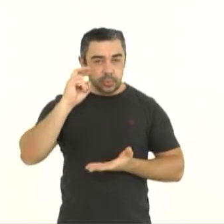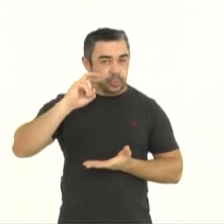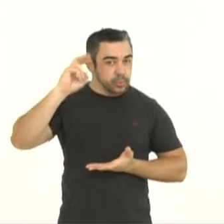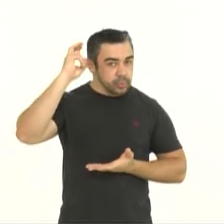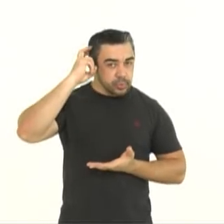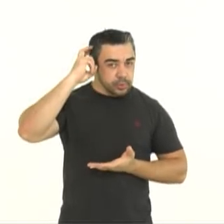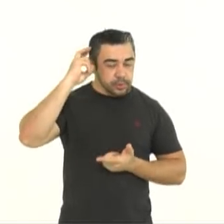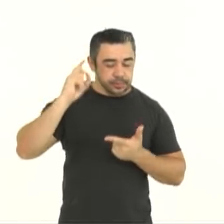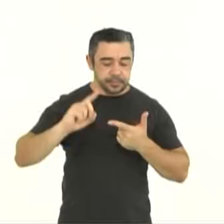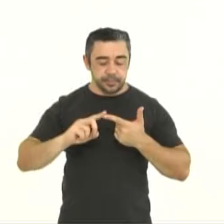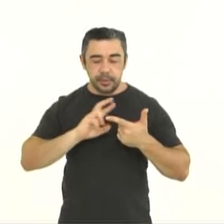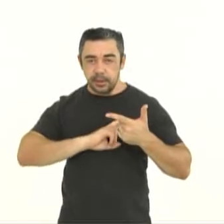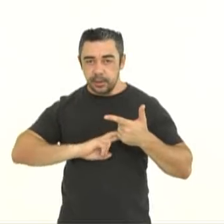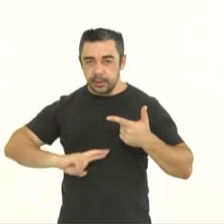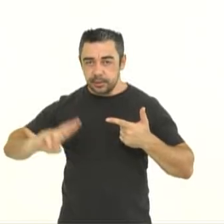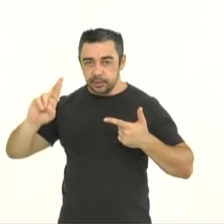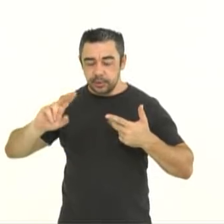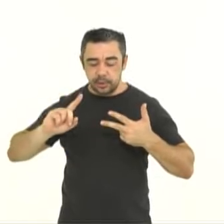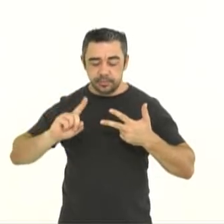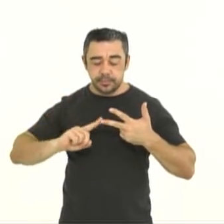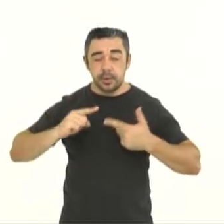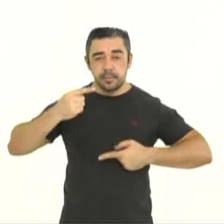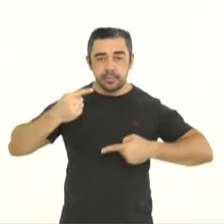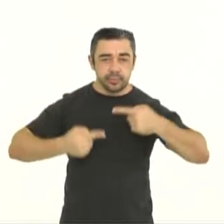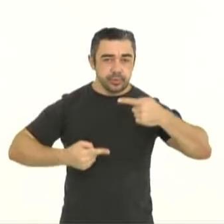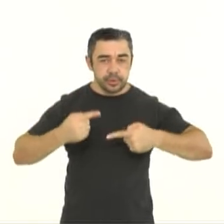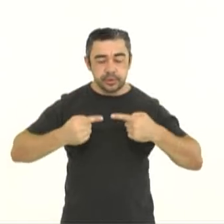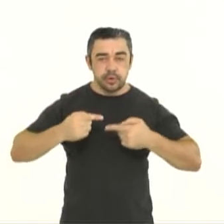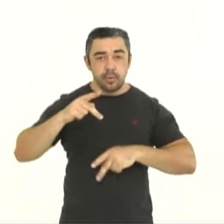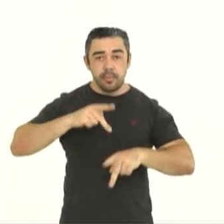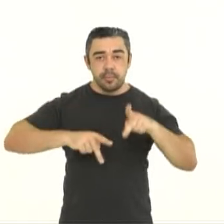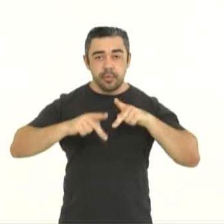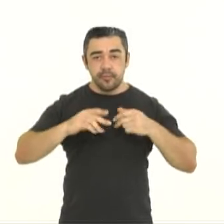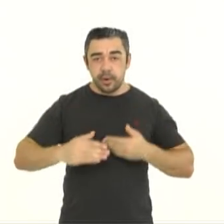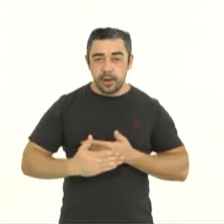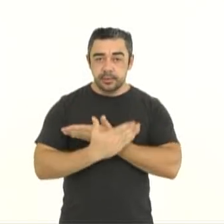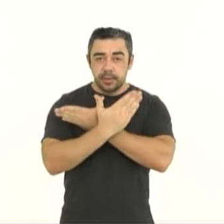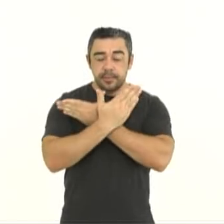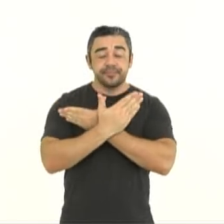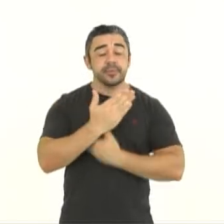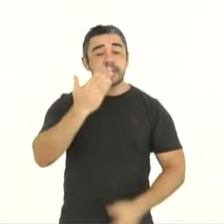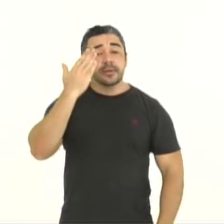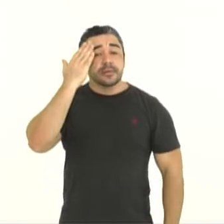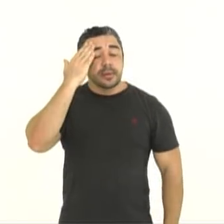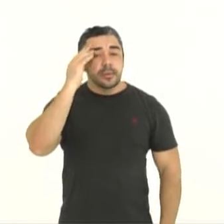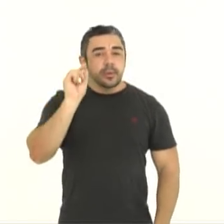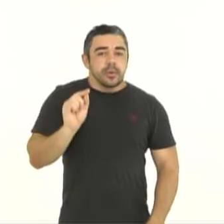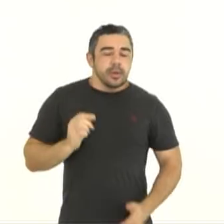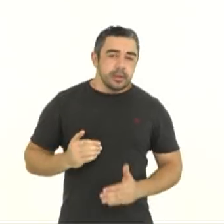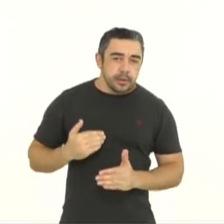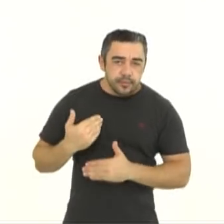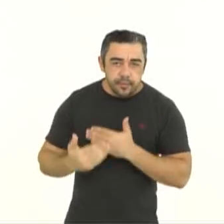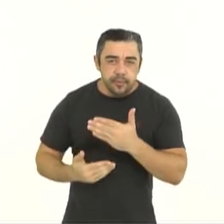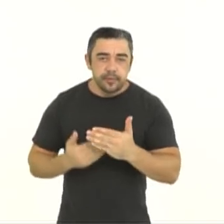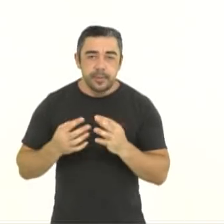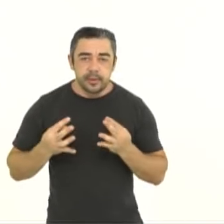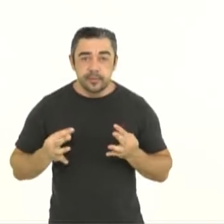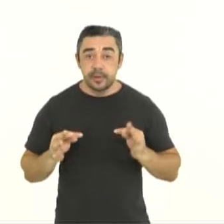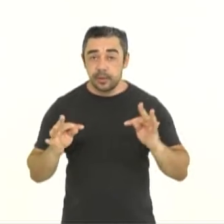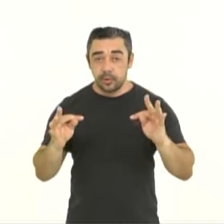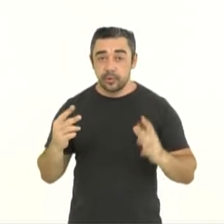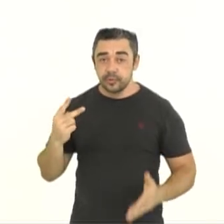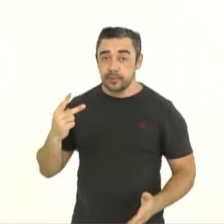cultural, religiosa e política da civilização asteca e reconhecer o desenvolvimento tecnológico